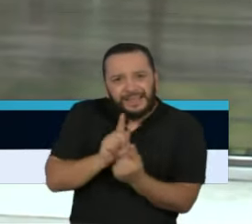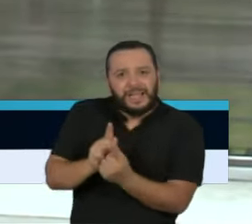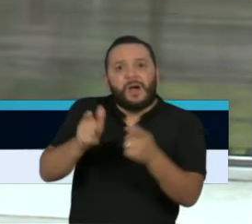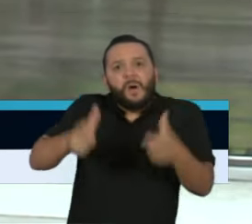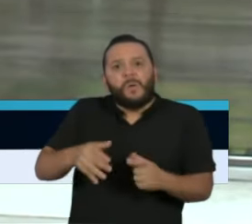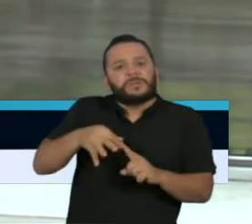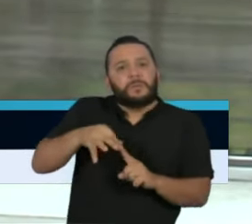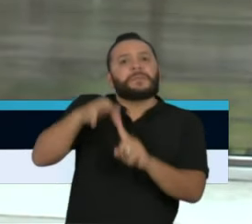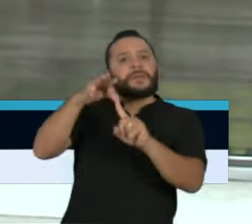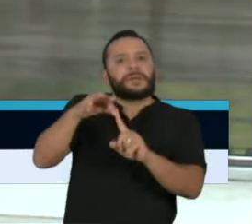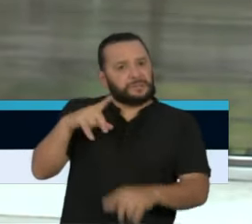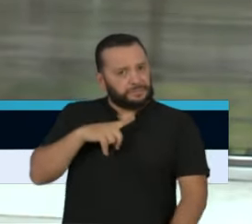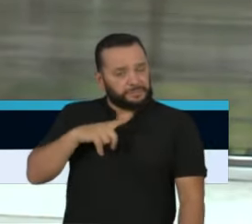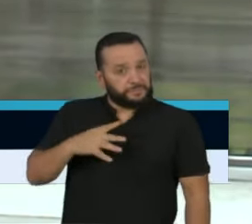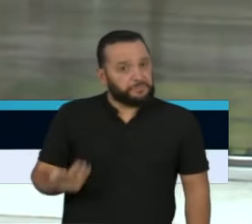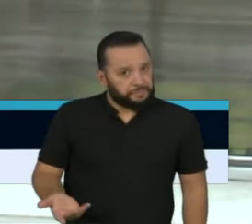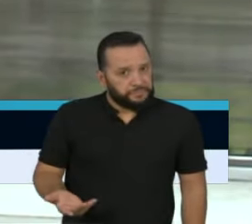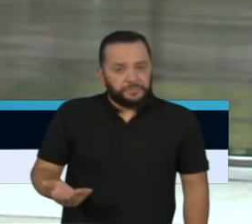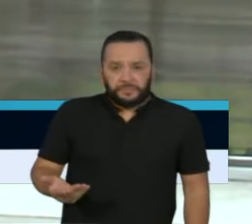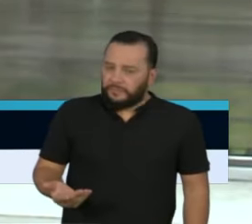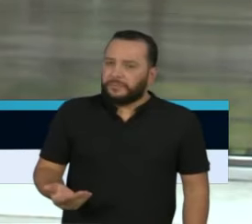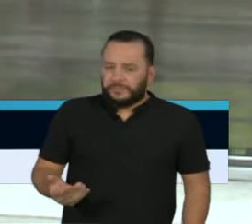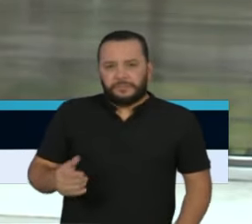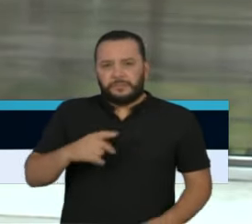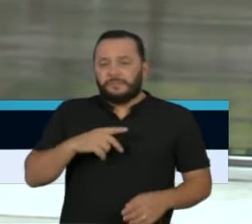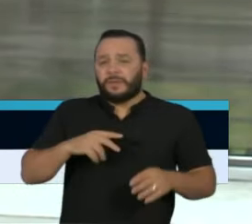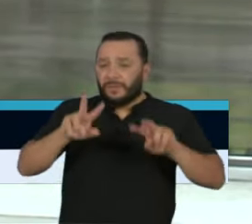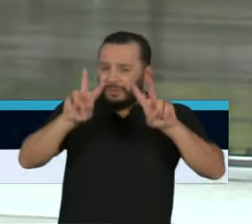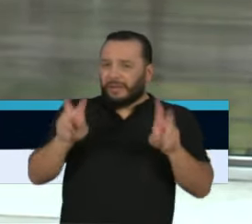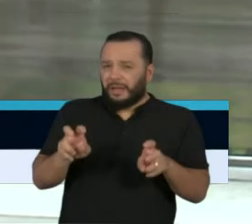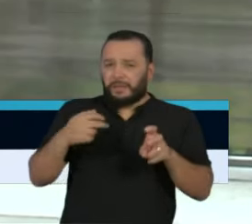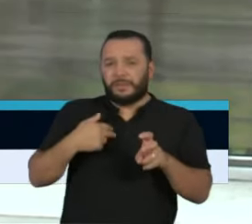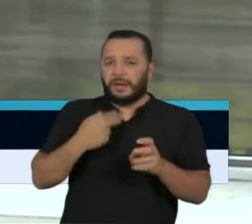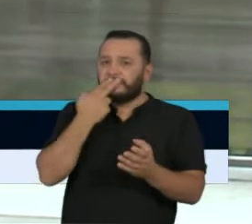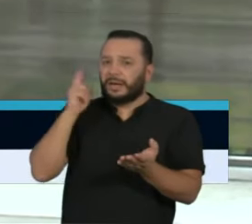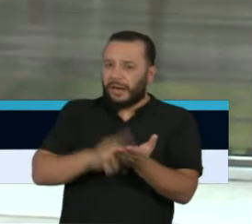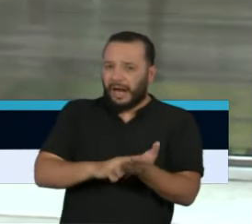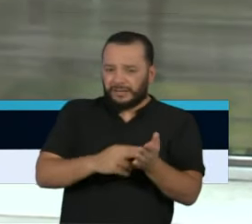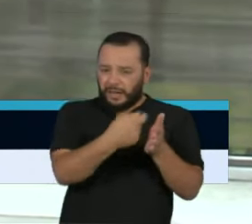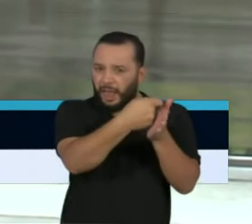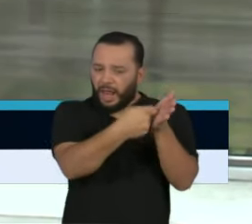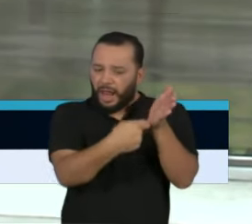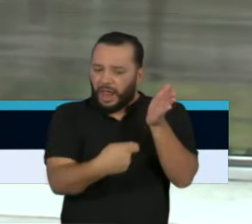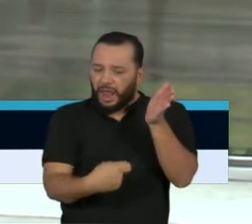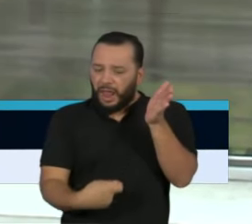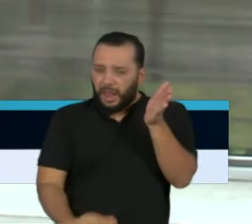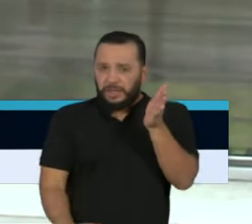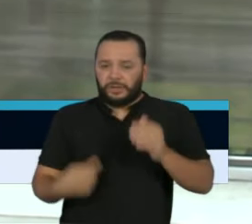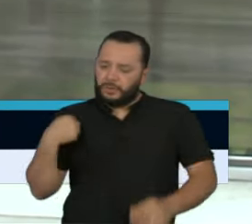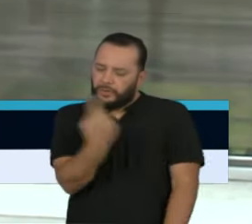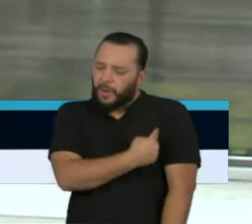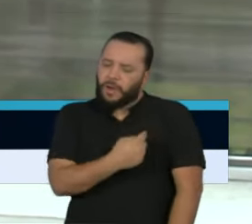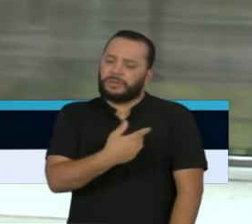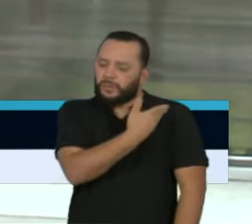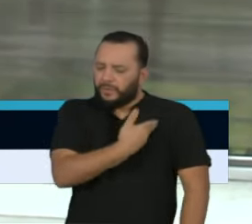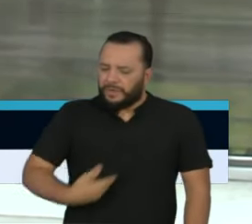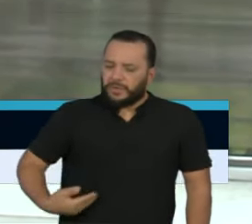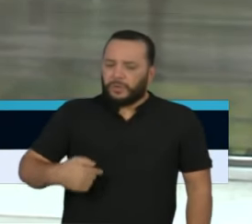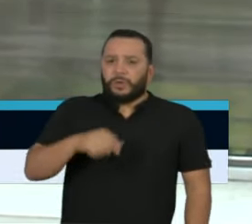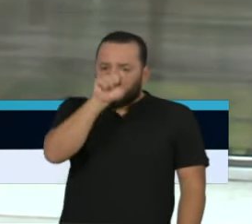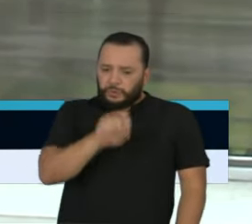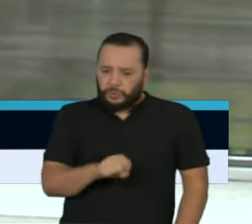exige. O título desta carta dos governadores do Sul e Sudeste é: governadores do Sul e Sudeste